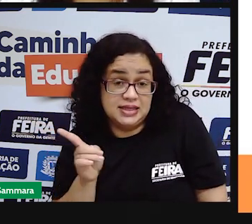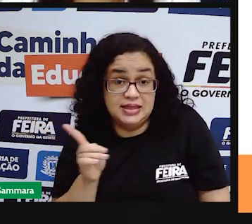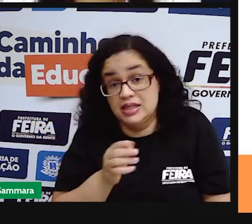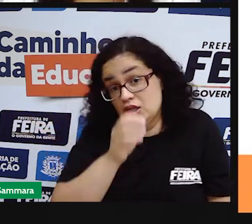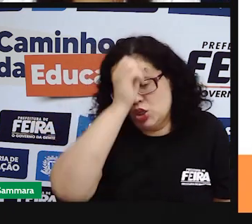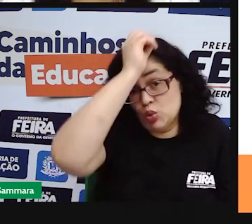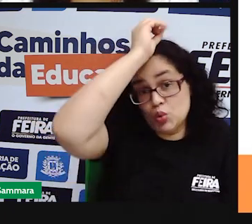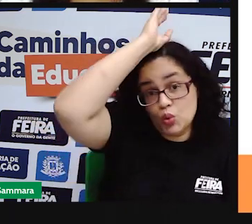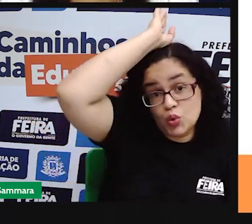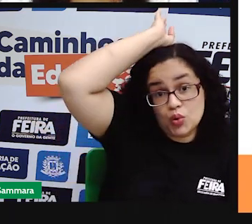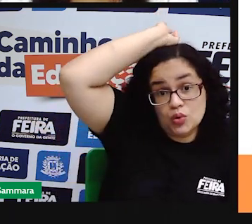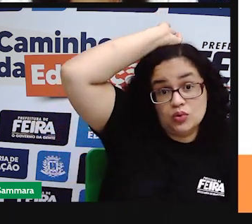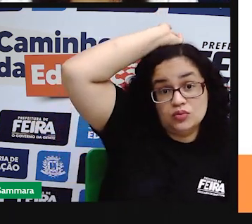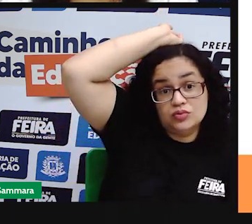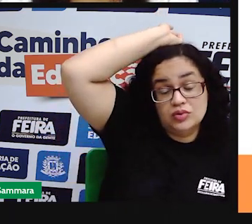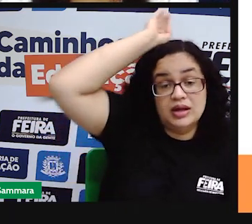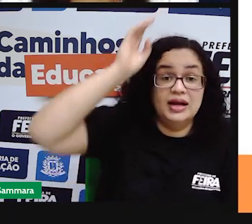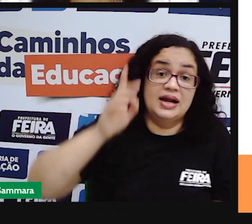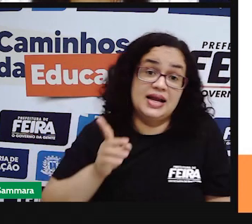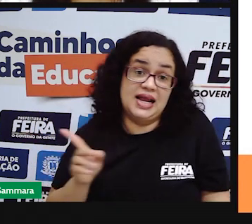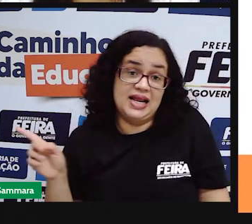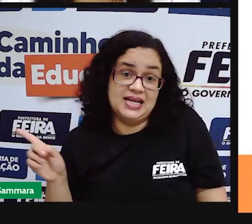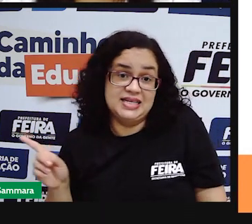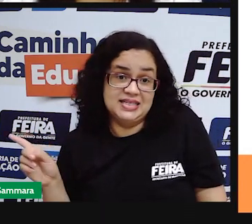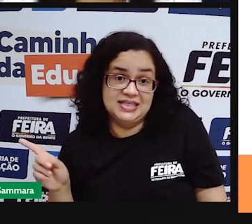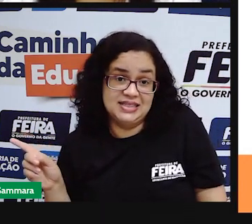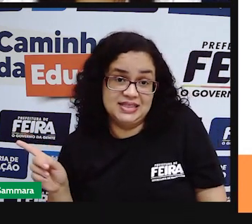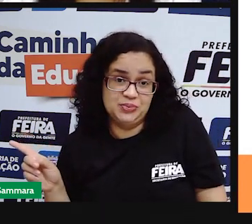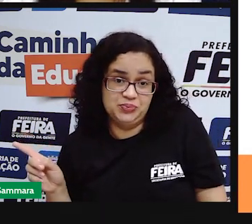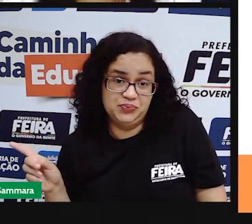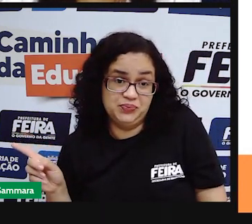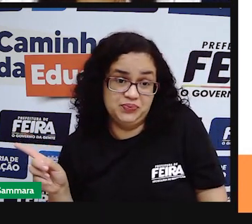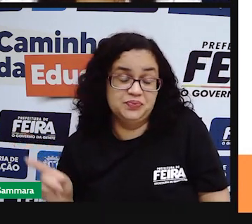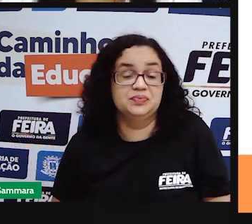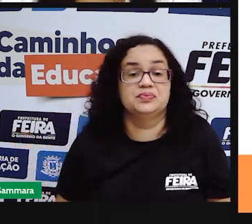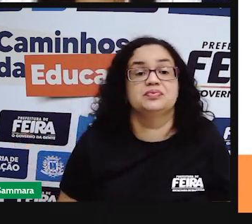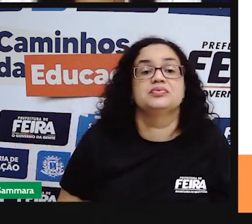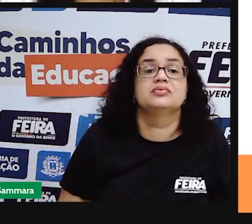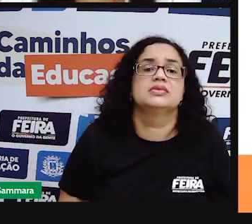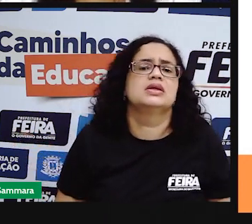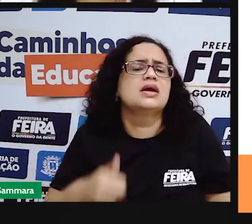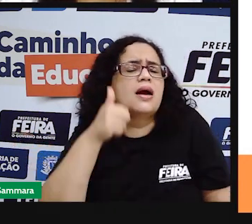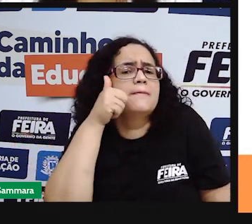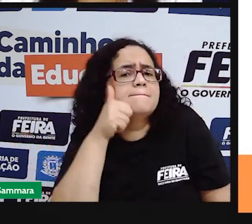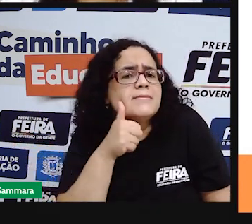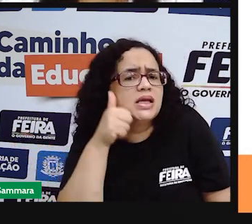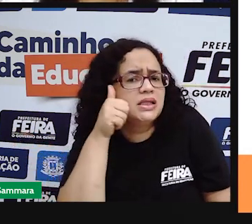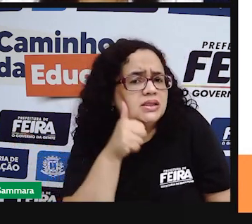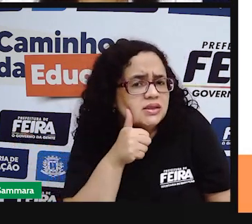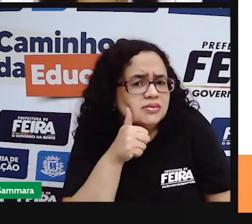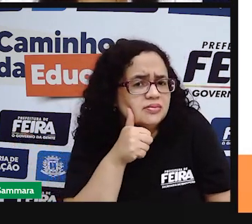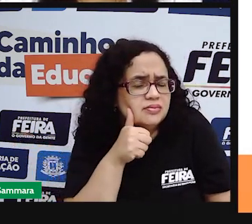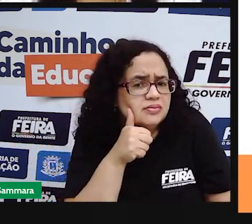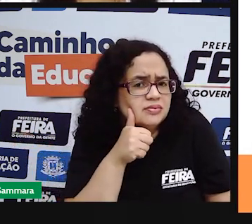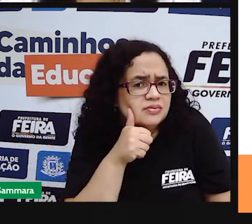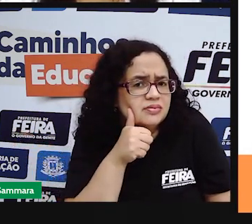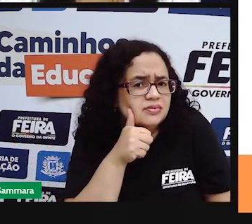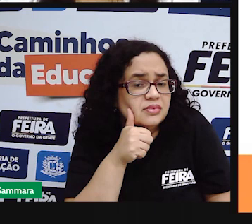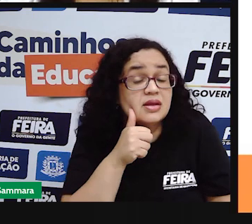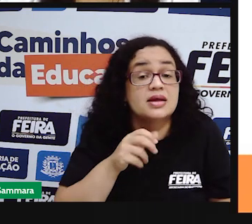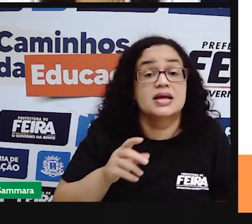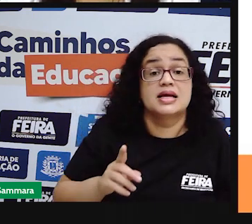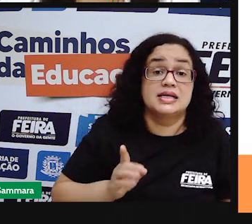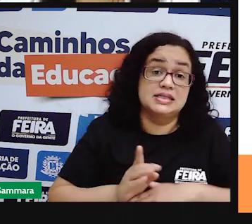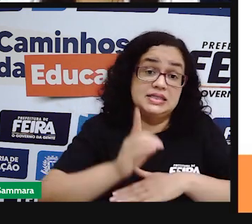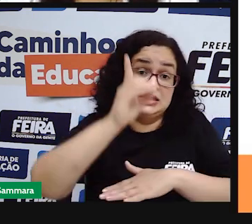golfinho. Onde vai estar o barco? Aqui. E a menina está